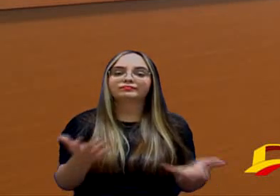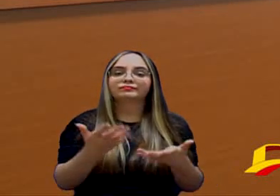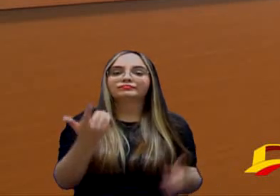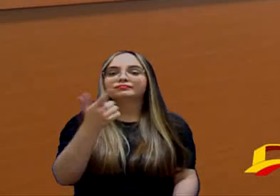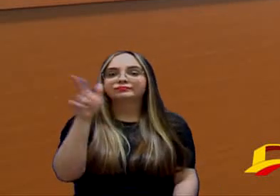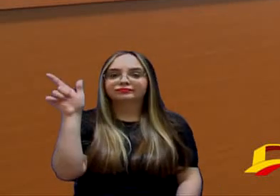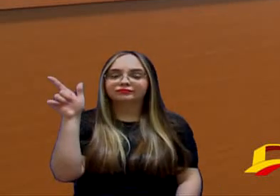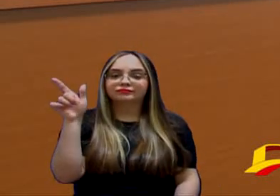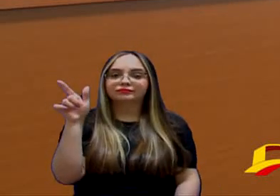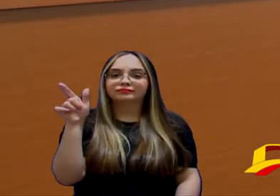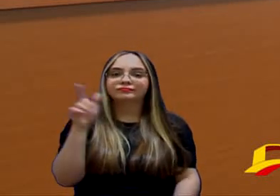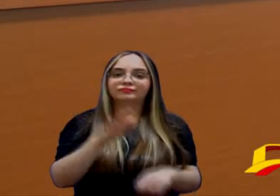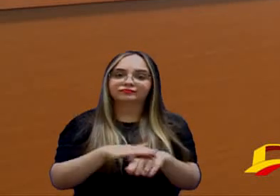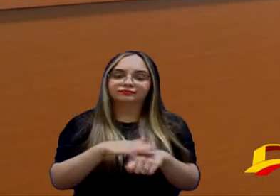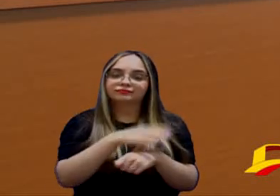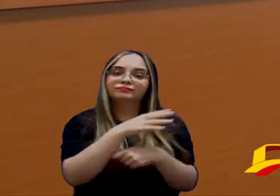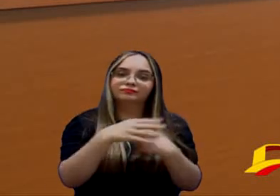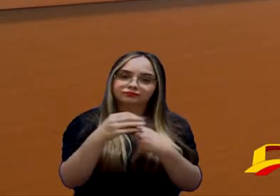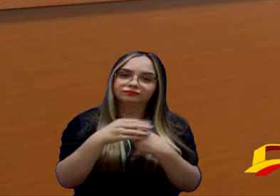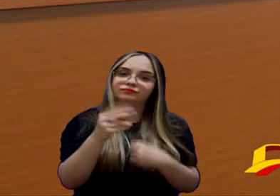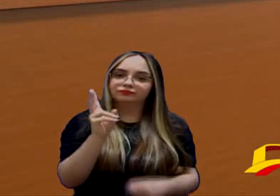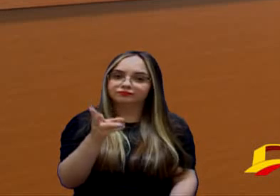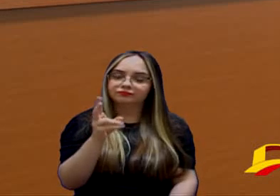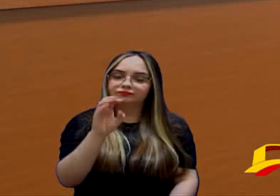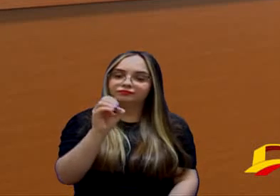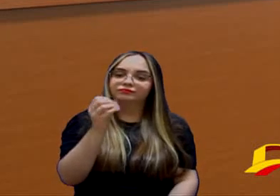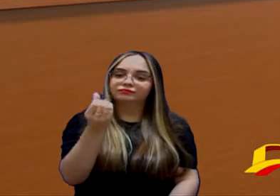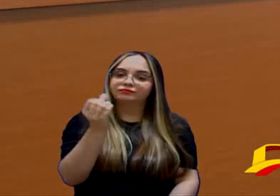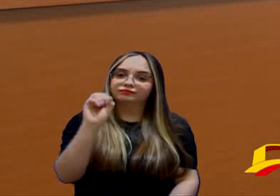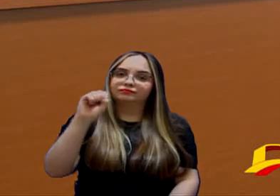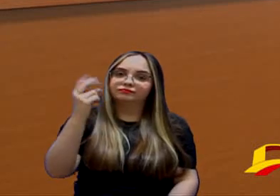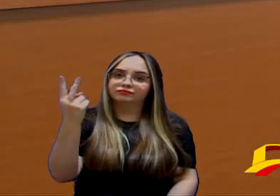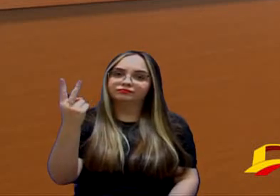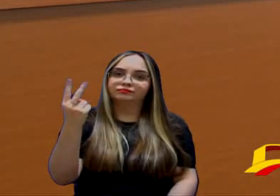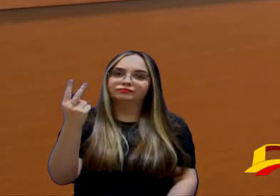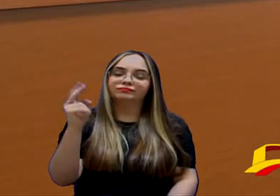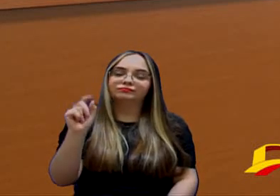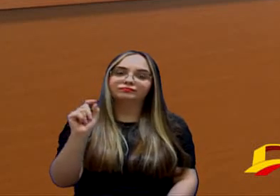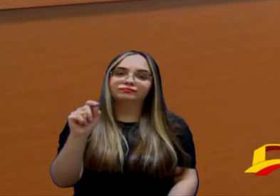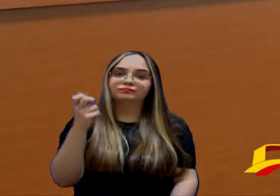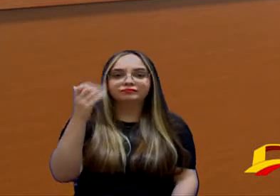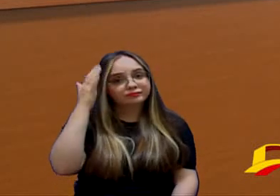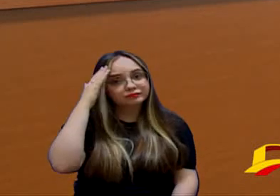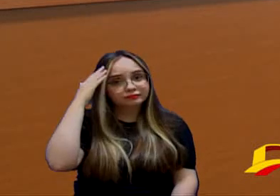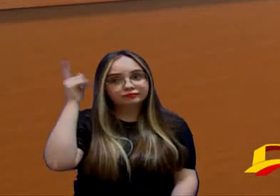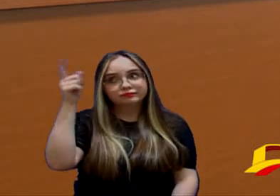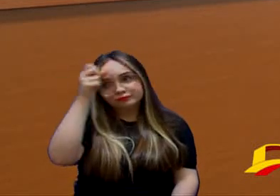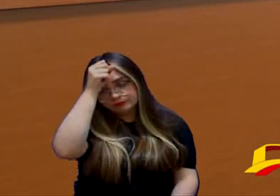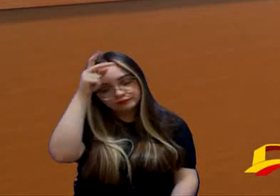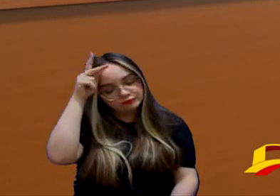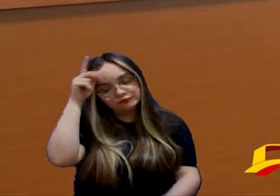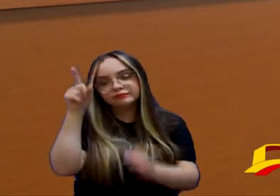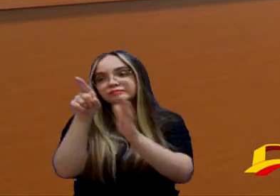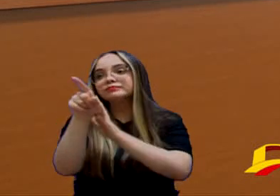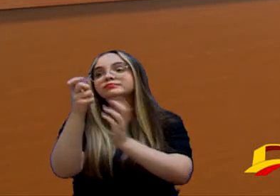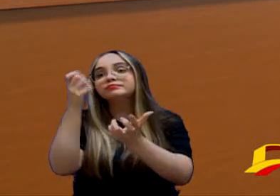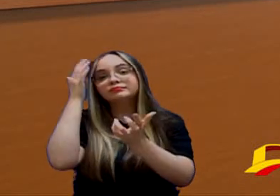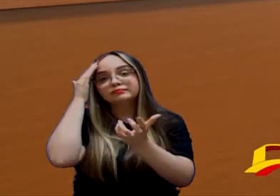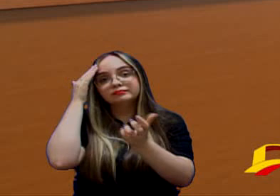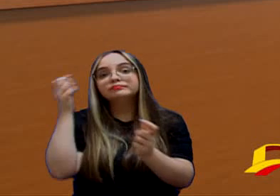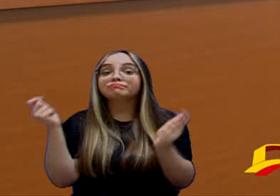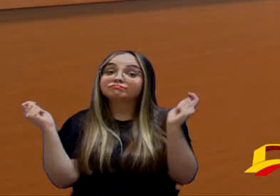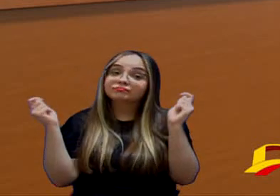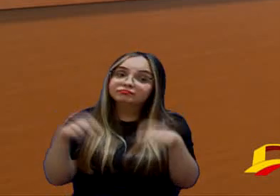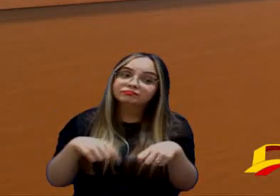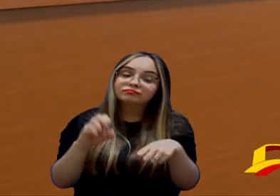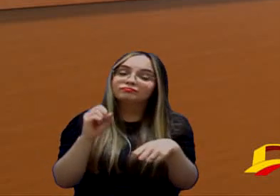também do nosso amigo Rodrigo Treviso 0682 solicitando executivo informações sobre a possibilidade